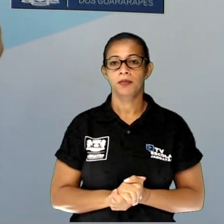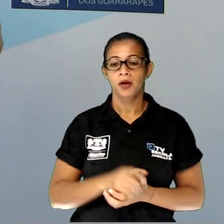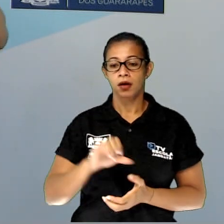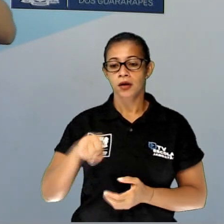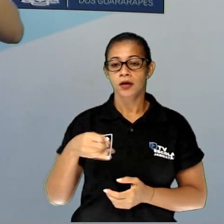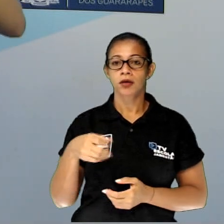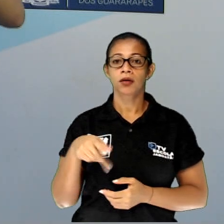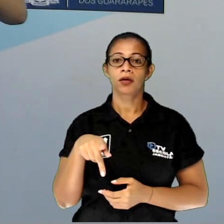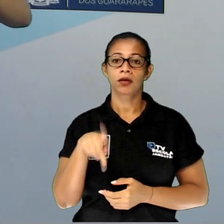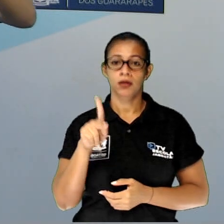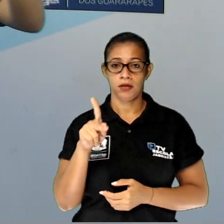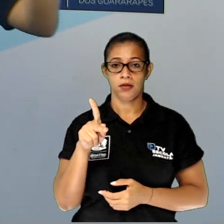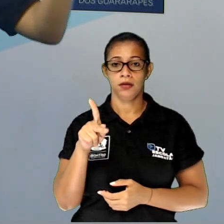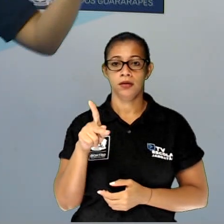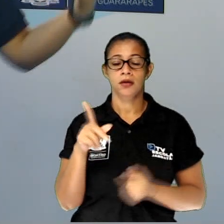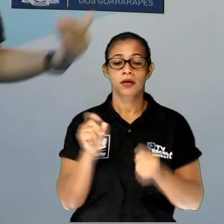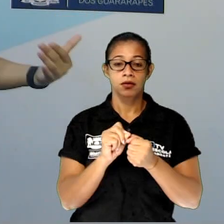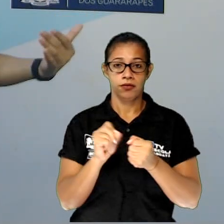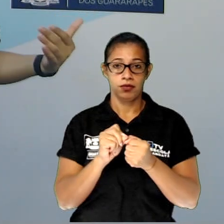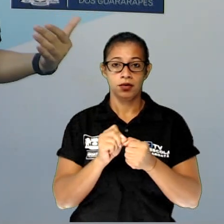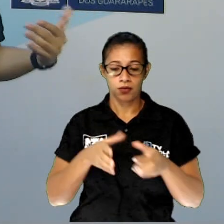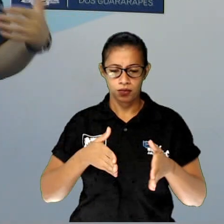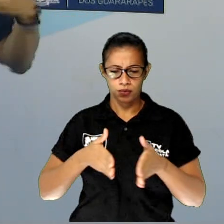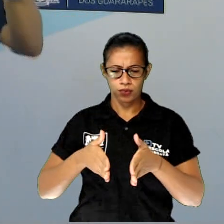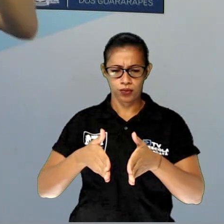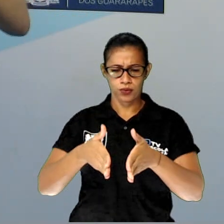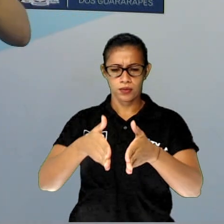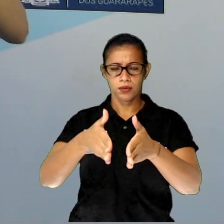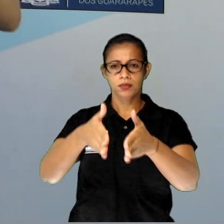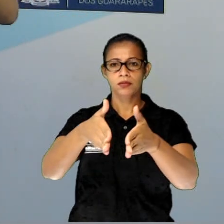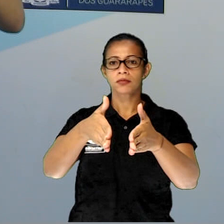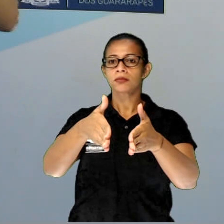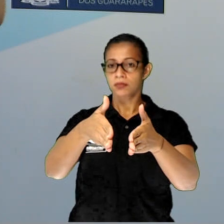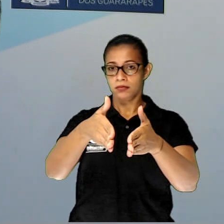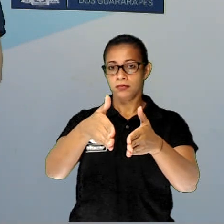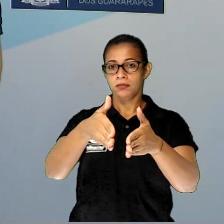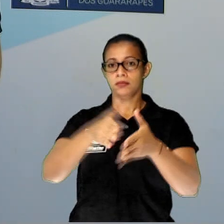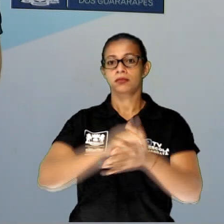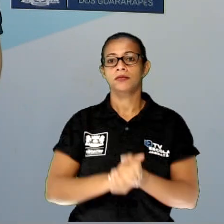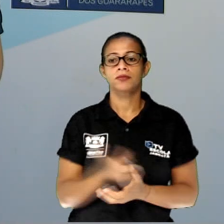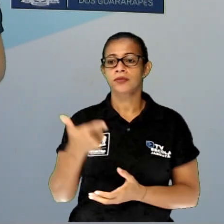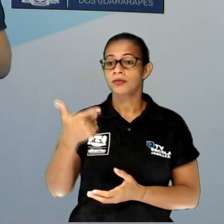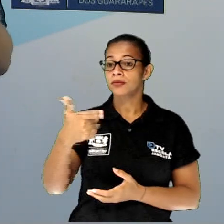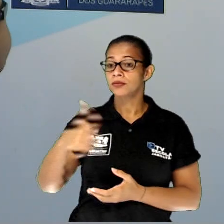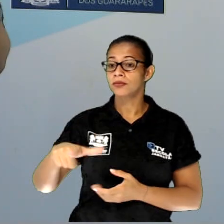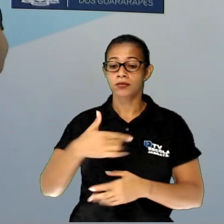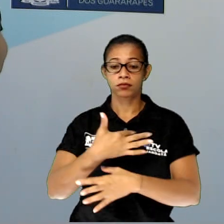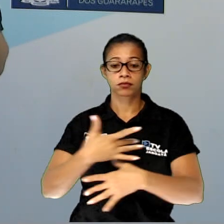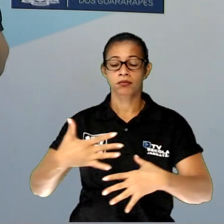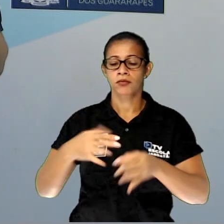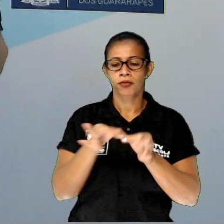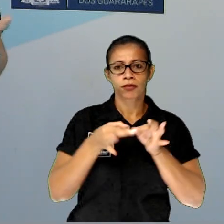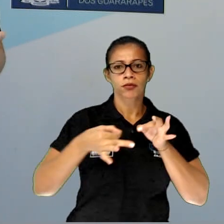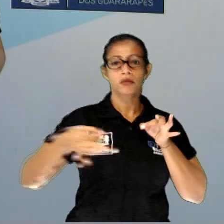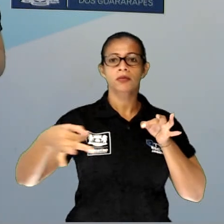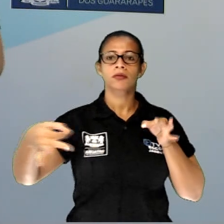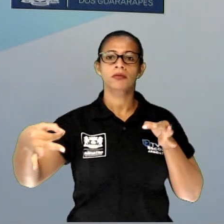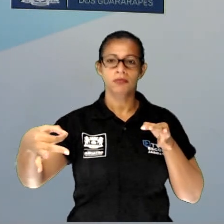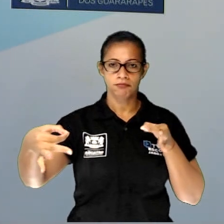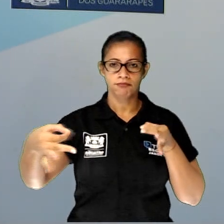a construção de estradas que saíam de Brasília para outras cidades mais distantes do país, como, por exemplo,